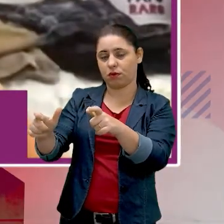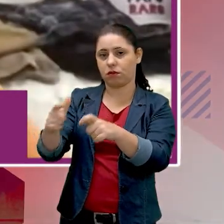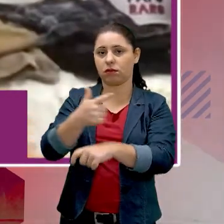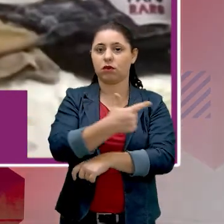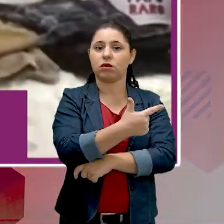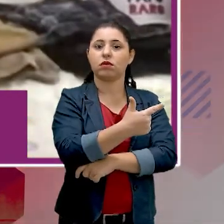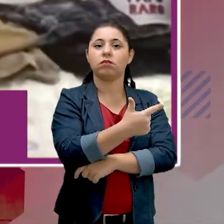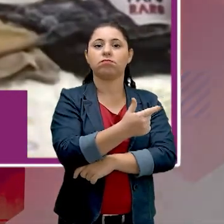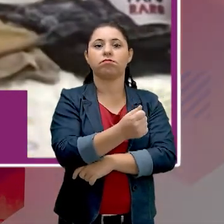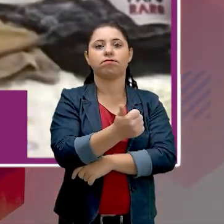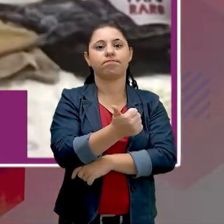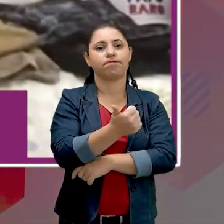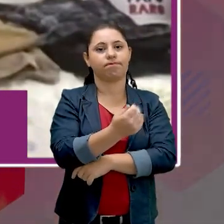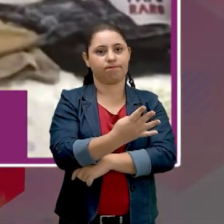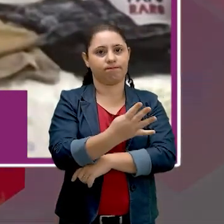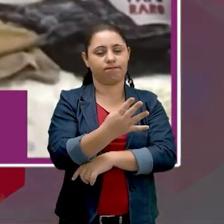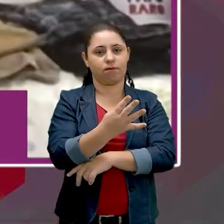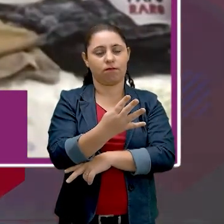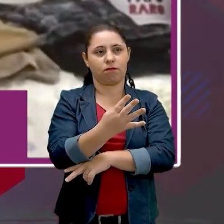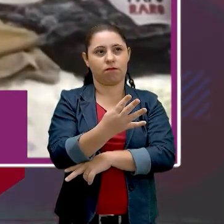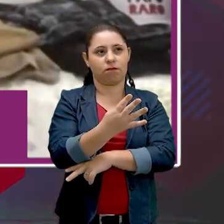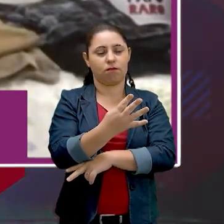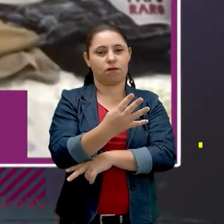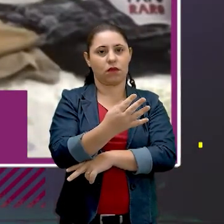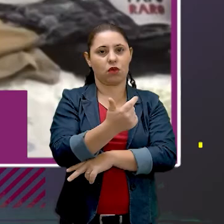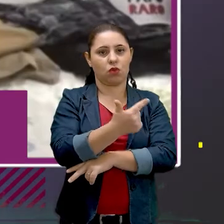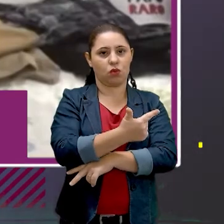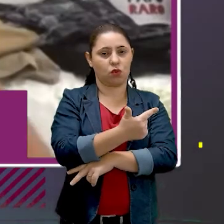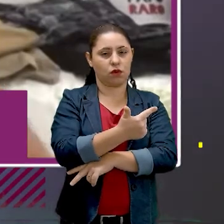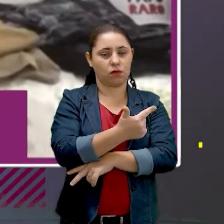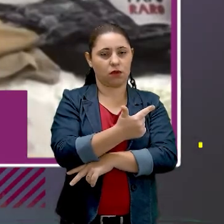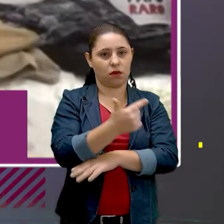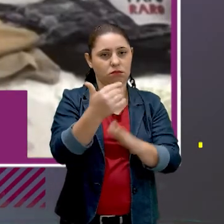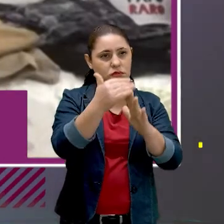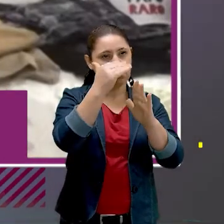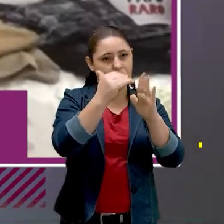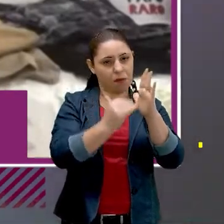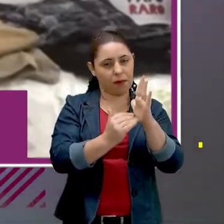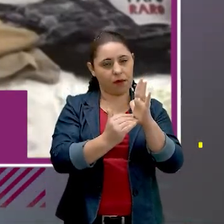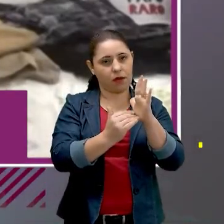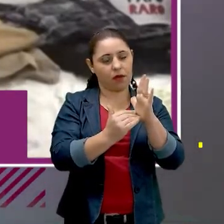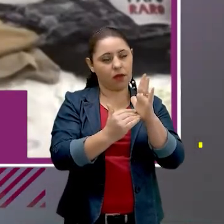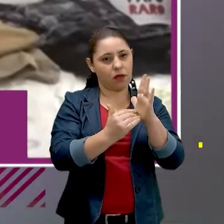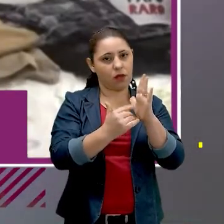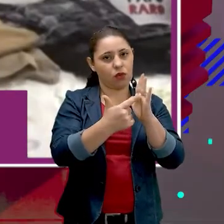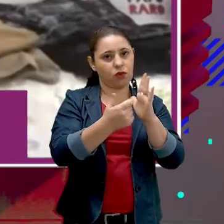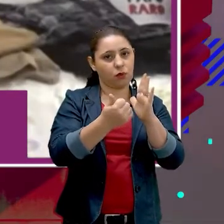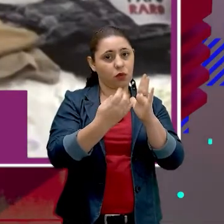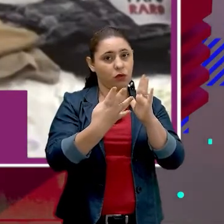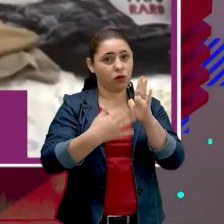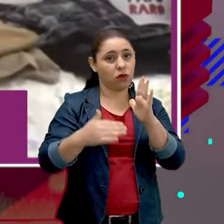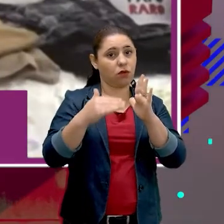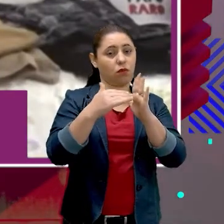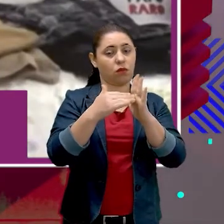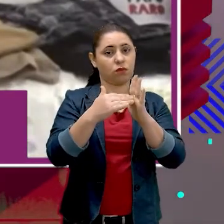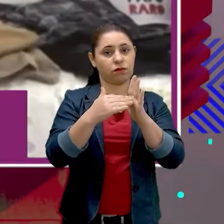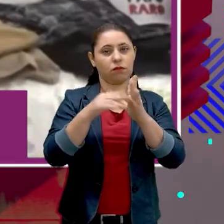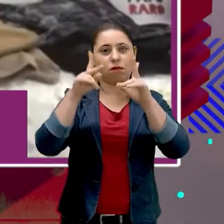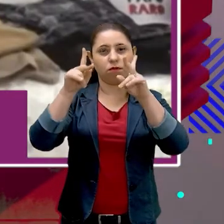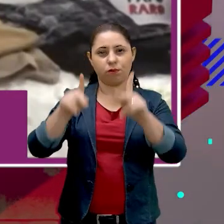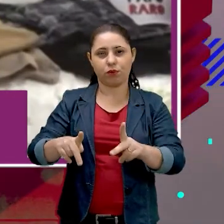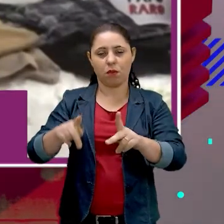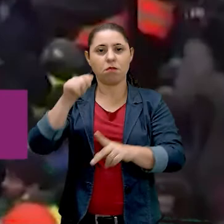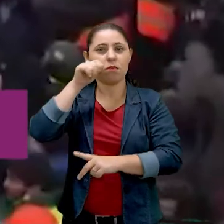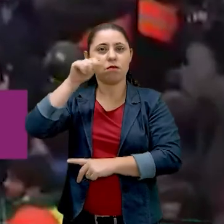Em 2014, quando a população, 2019, foi dezembro de 2013, fevereiro de 2014, quando a população da